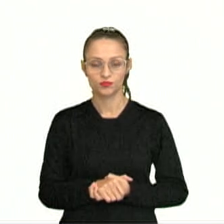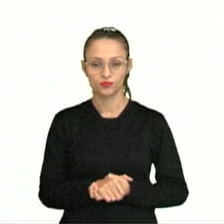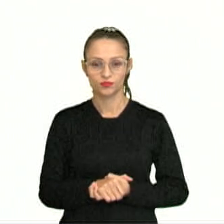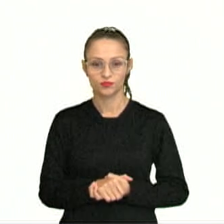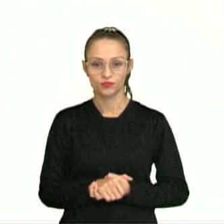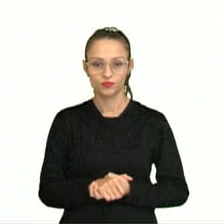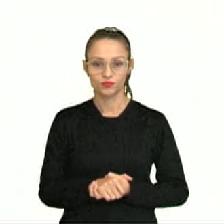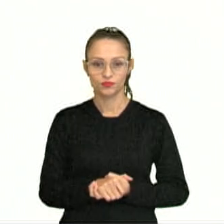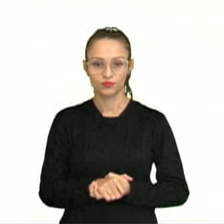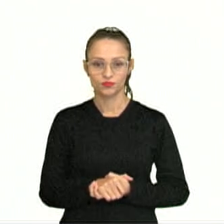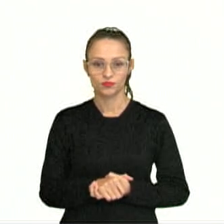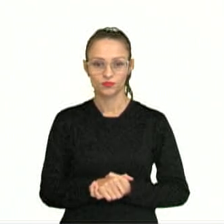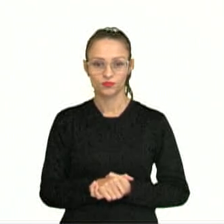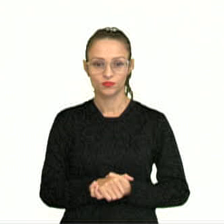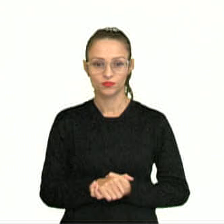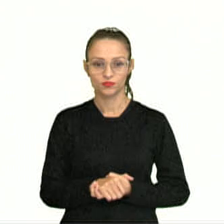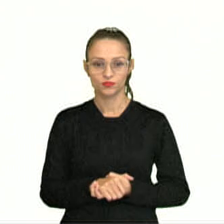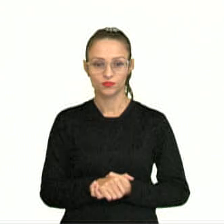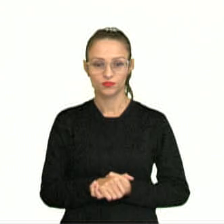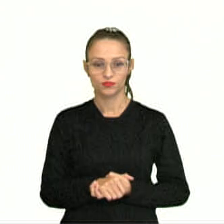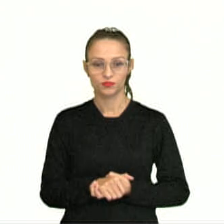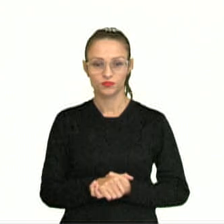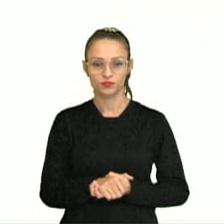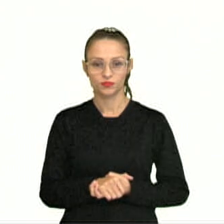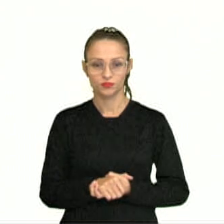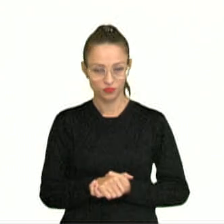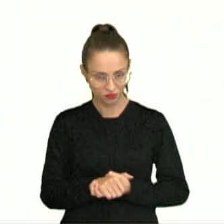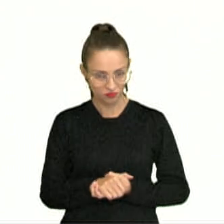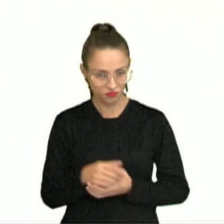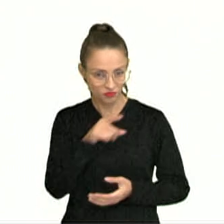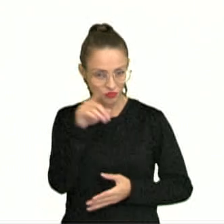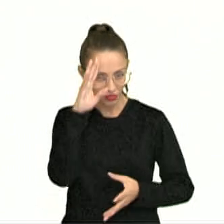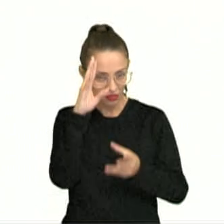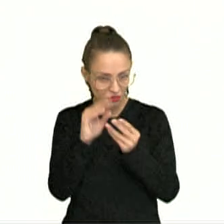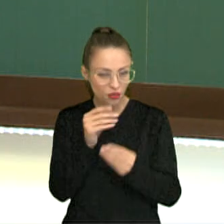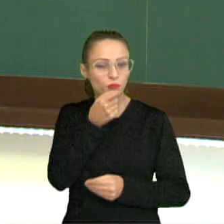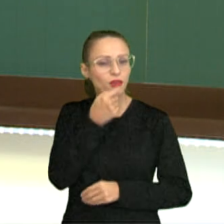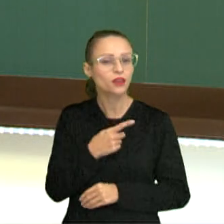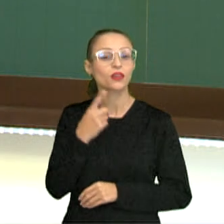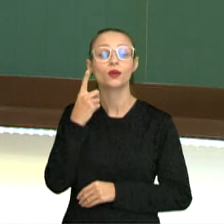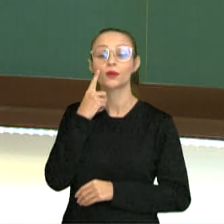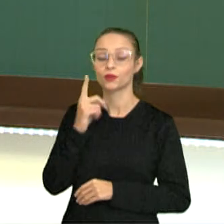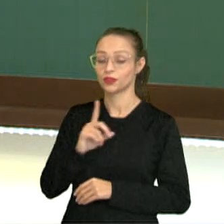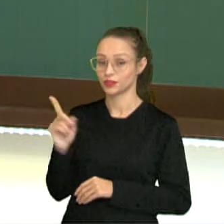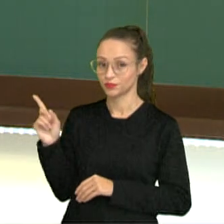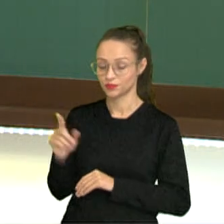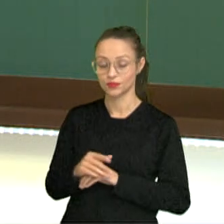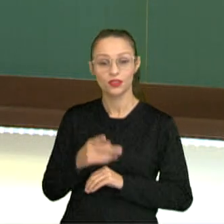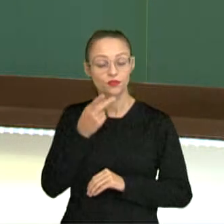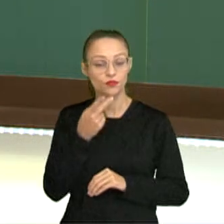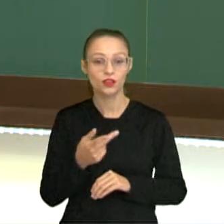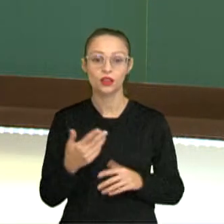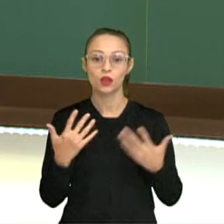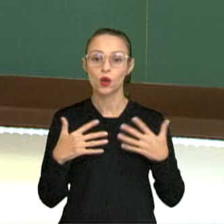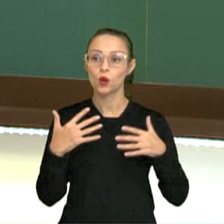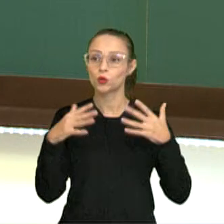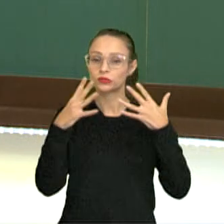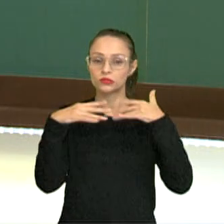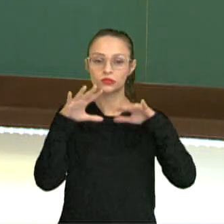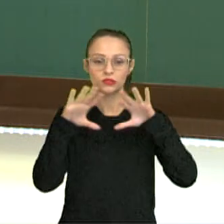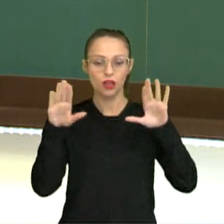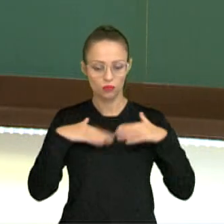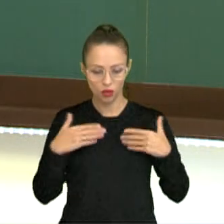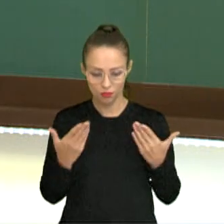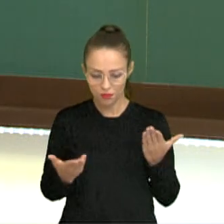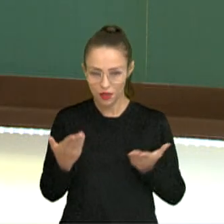crescer urgentemente. Ah? Vocês compreenderam a piada? Veja, ele fala, céu, o meu peso